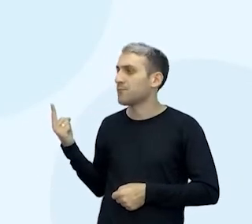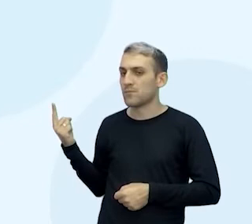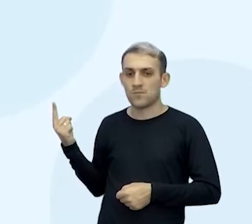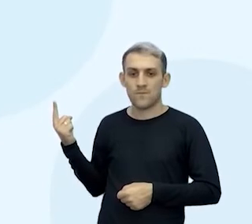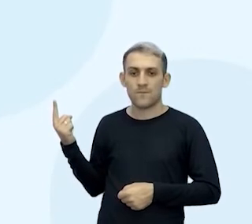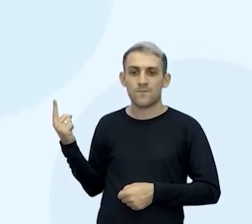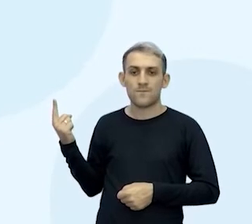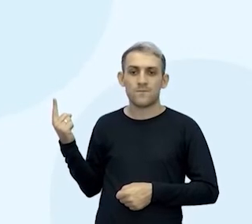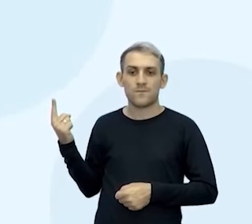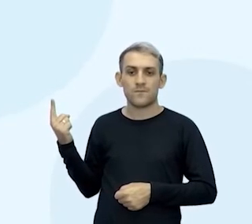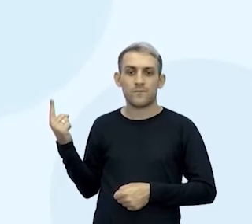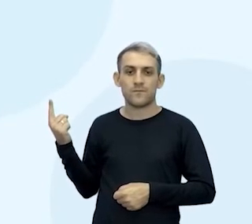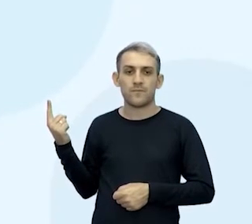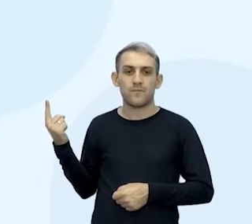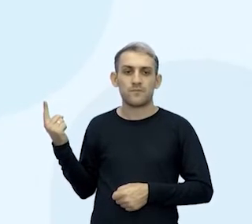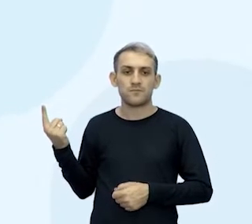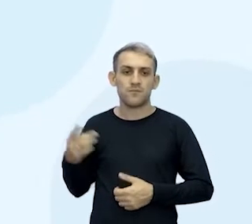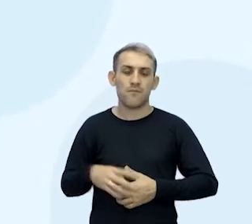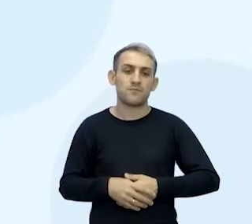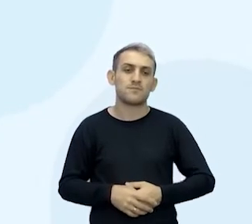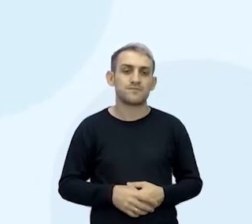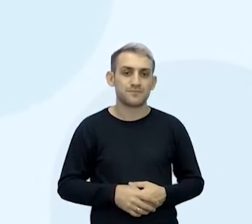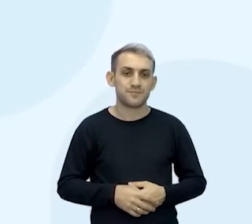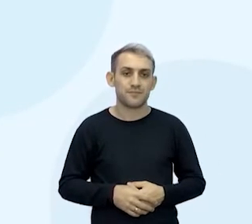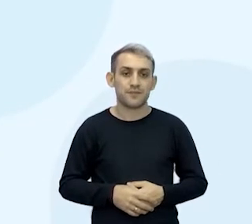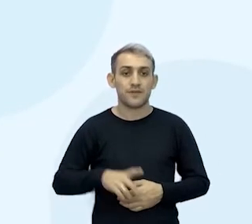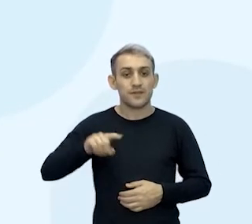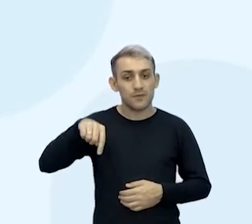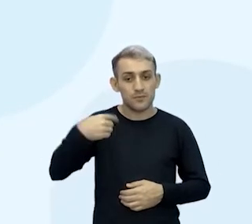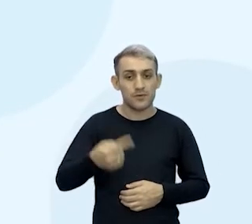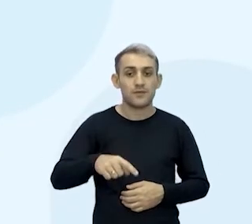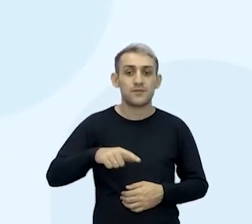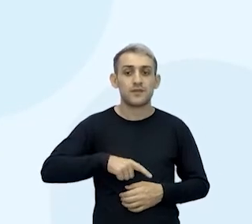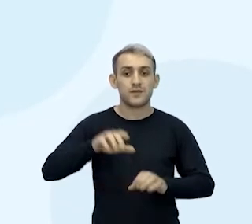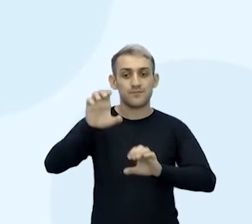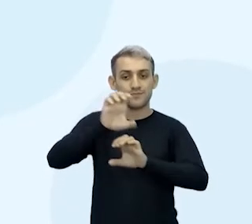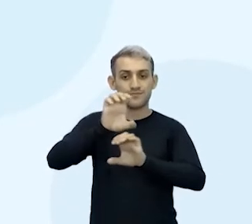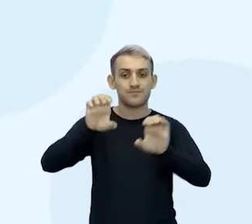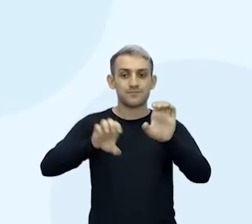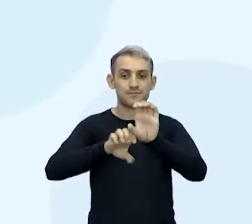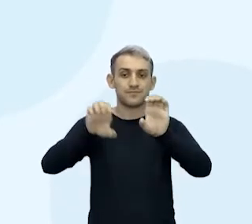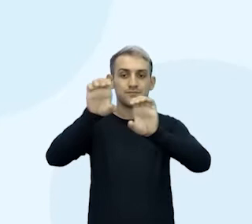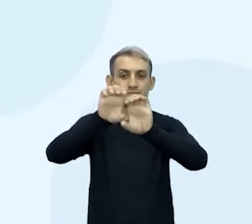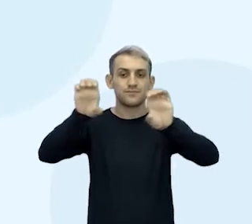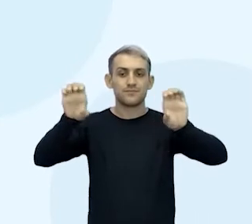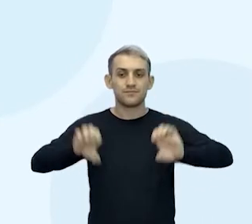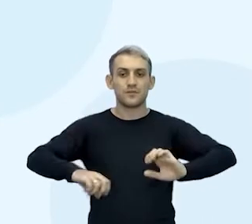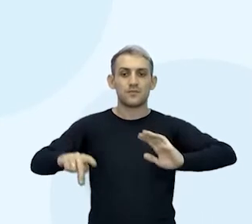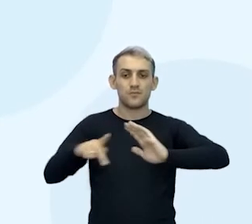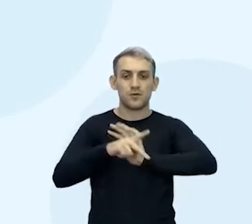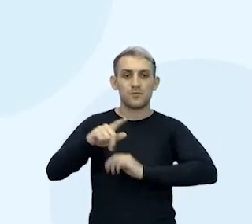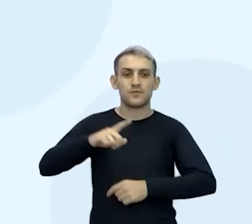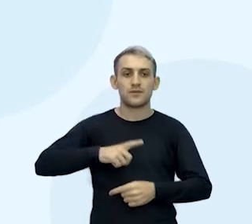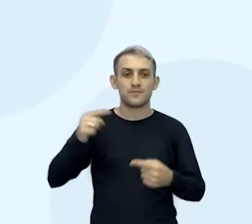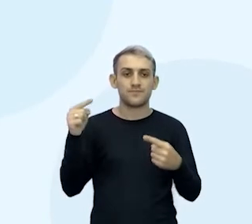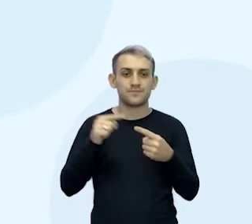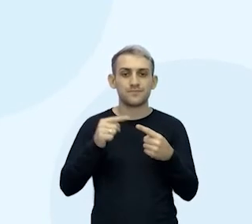13, CNT 202. Depois, dos eixos estruturantes, nós temos a